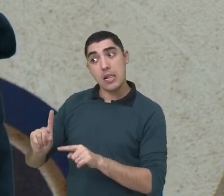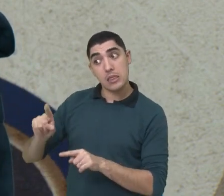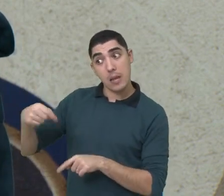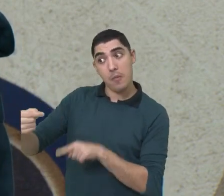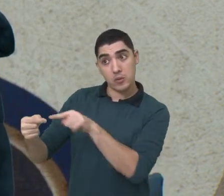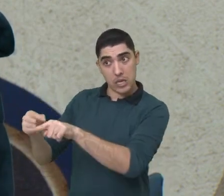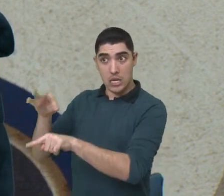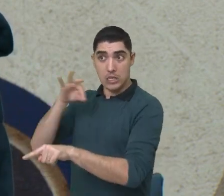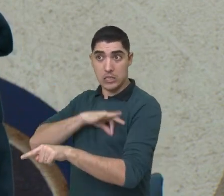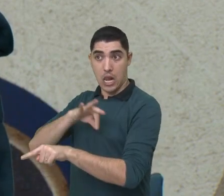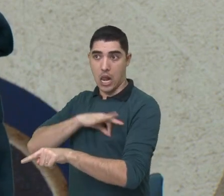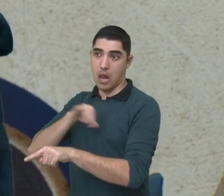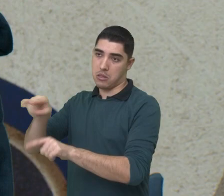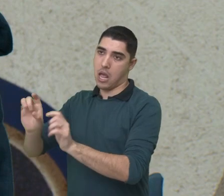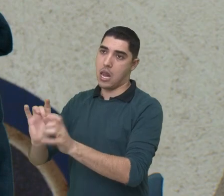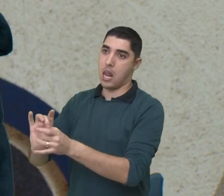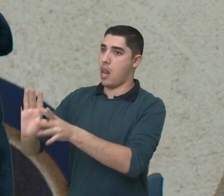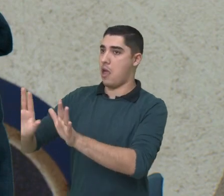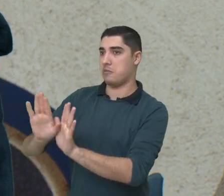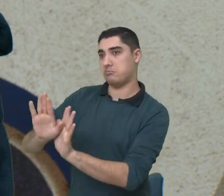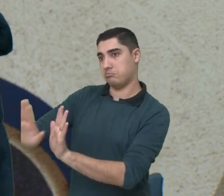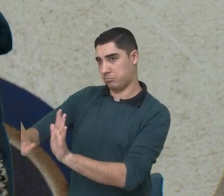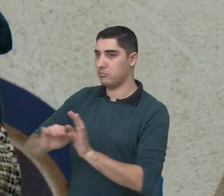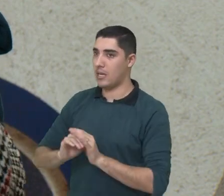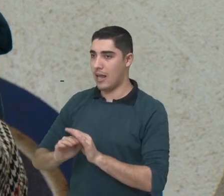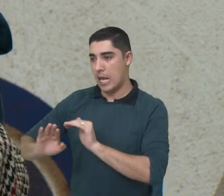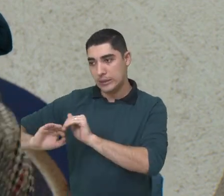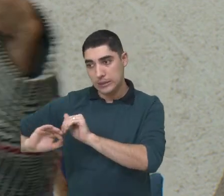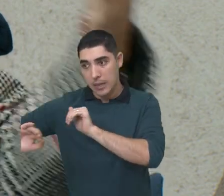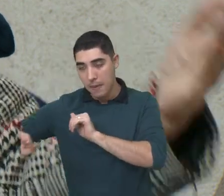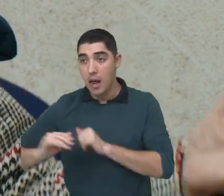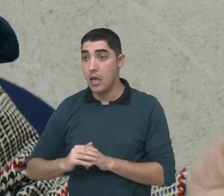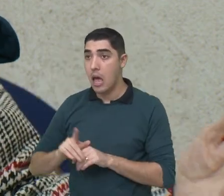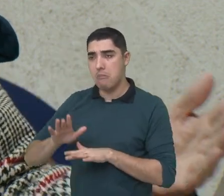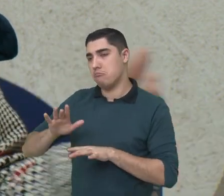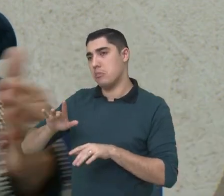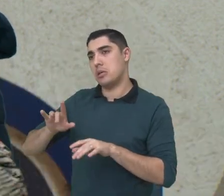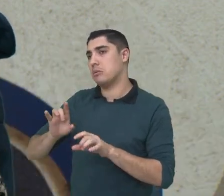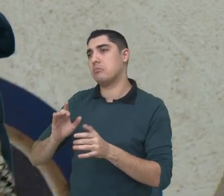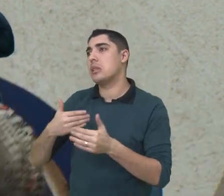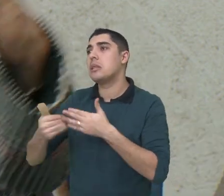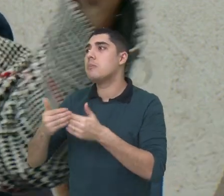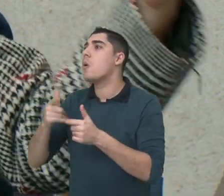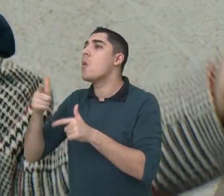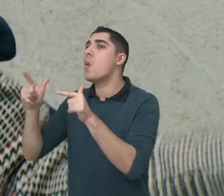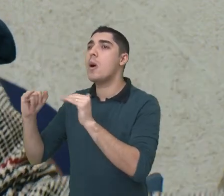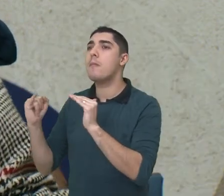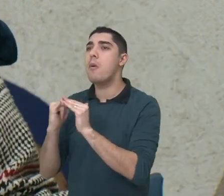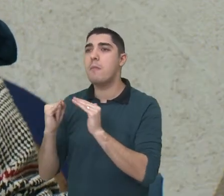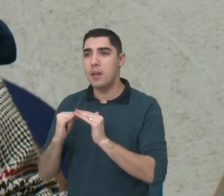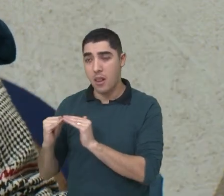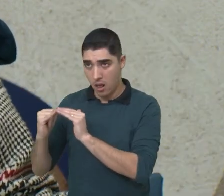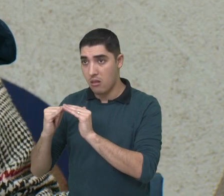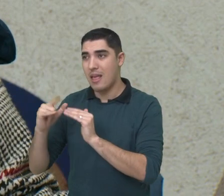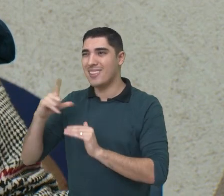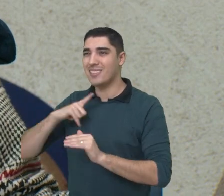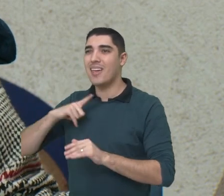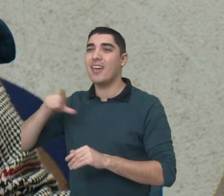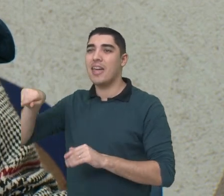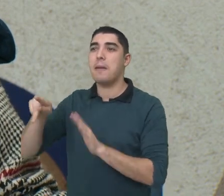a remuneração dele livre para ele, independente da imobiliária que tem todos os